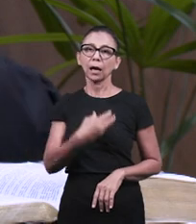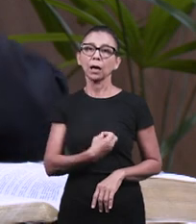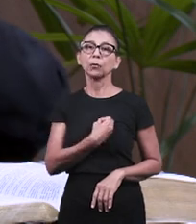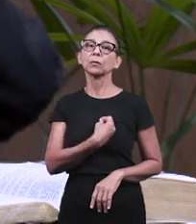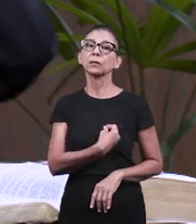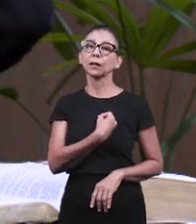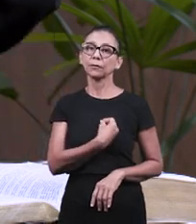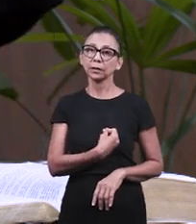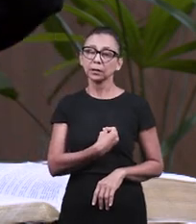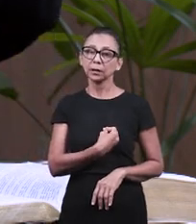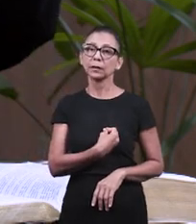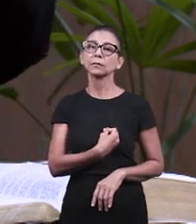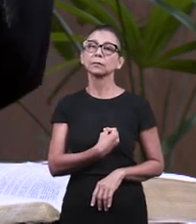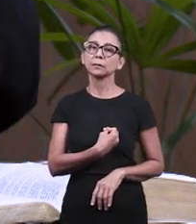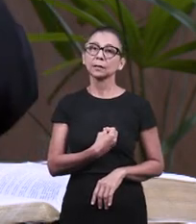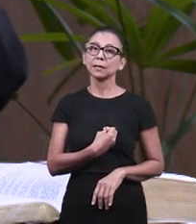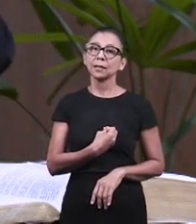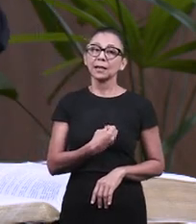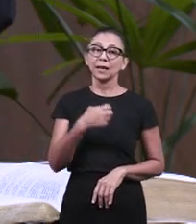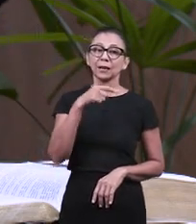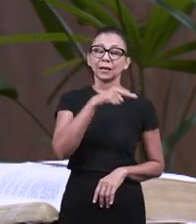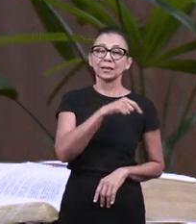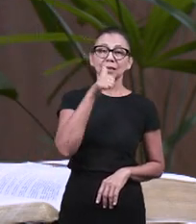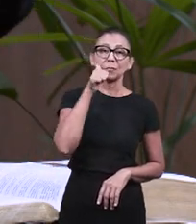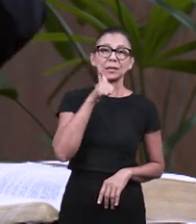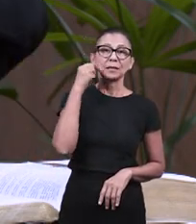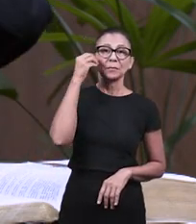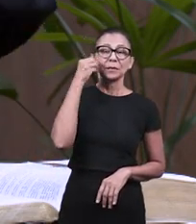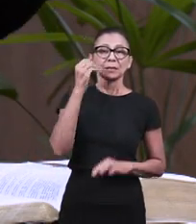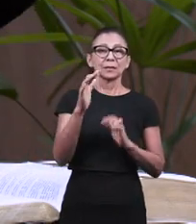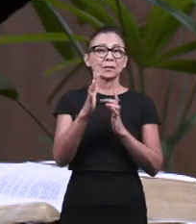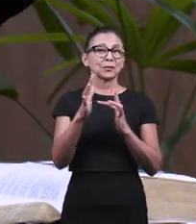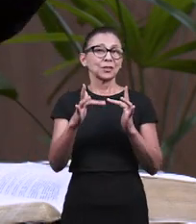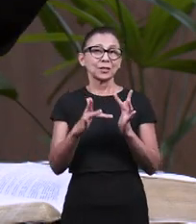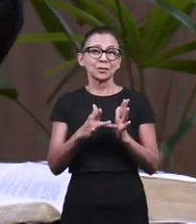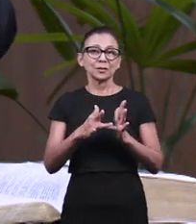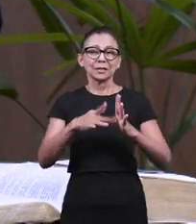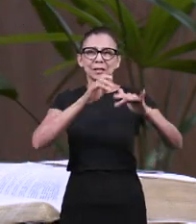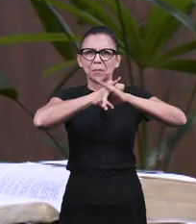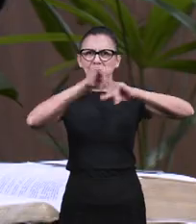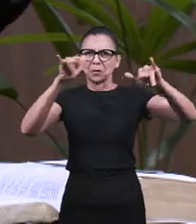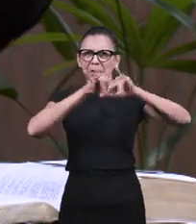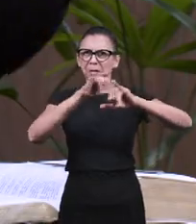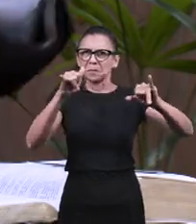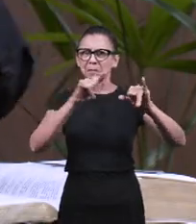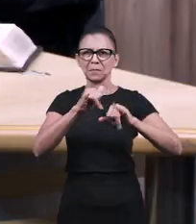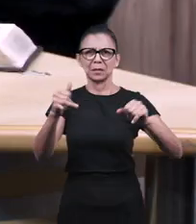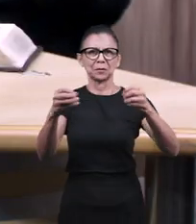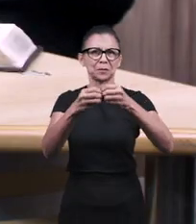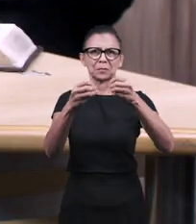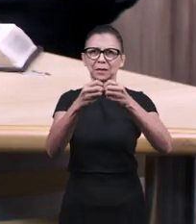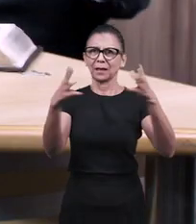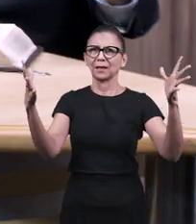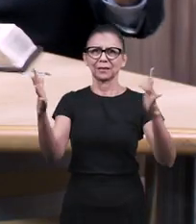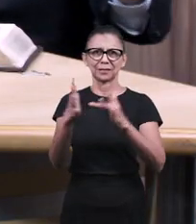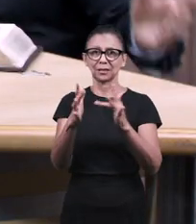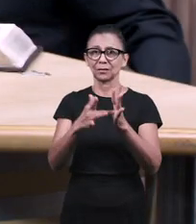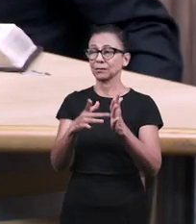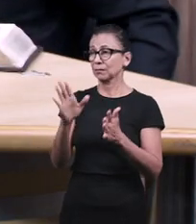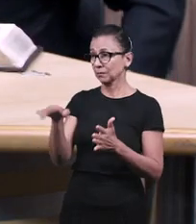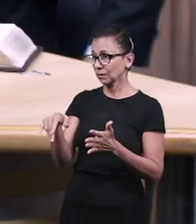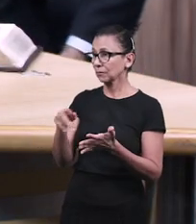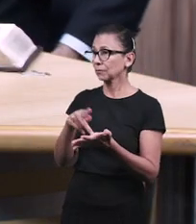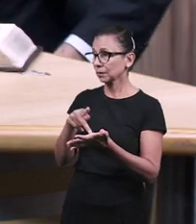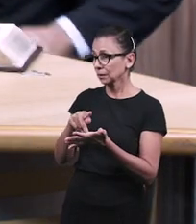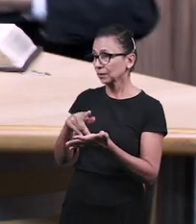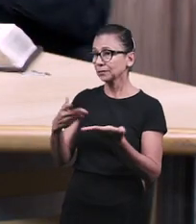ela estava transbordando da água eterna que saiu transbordando pela cidade toda, né? Falando das maravilhas que ela viu, né? Não é